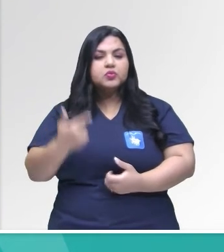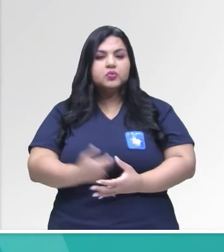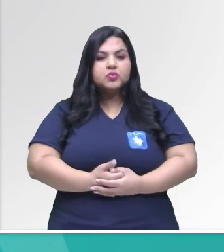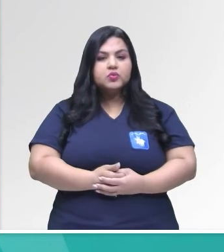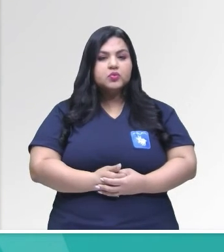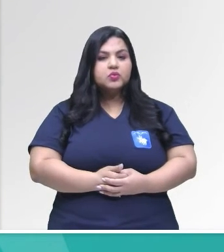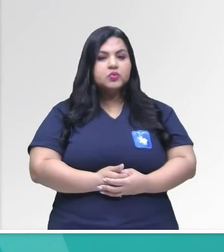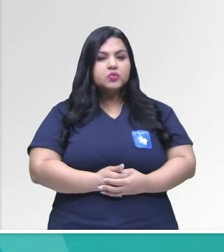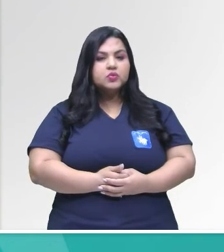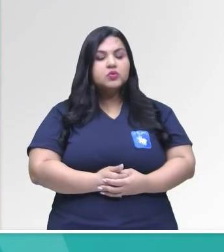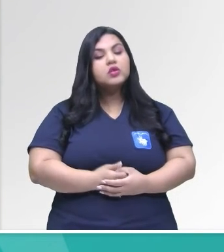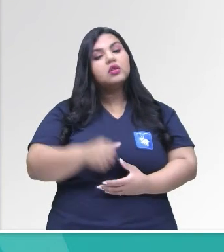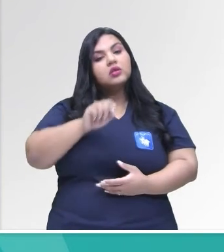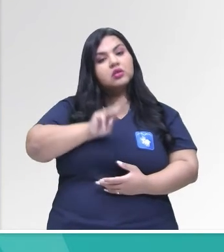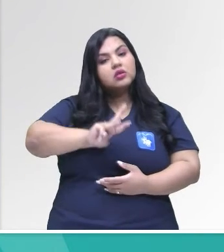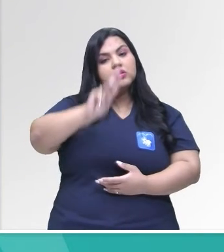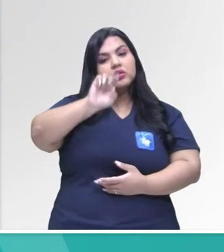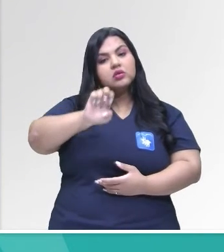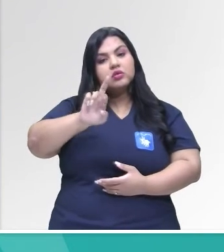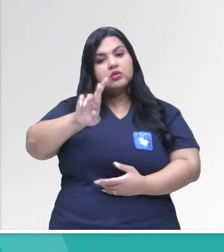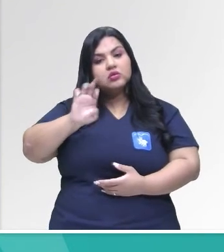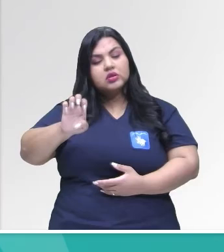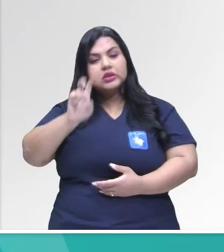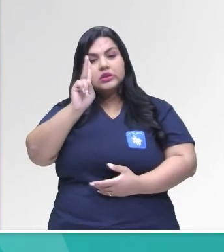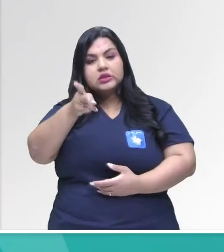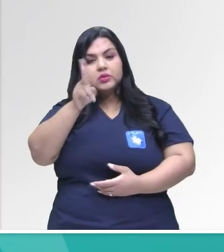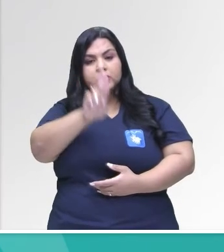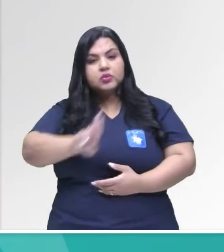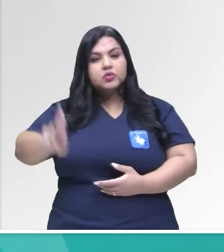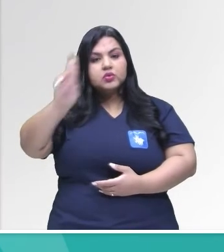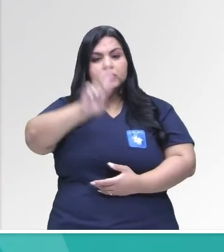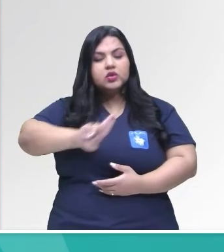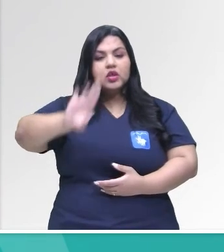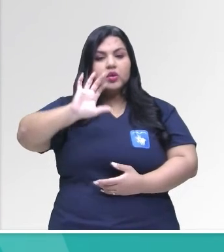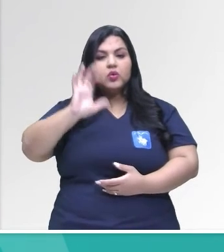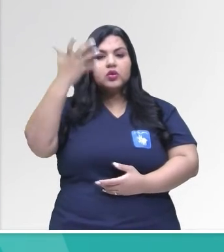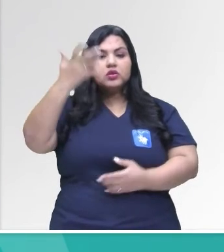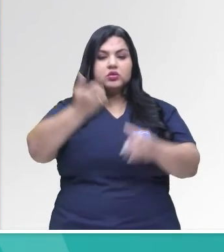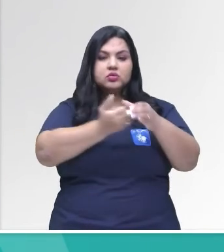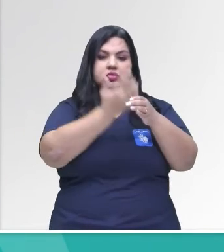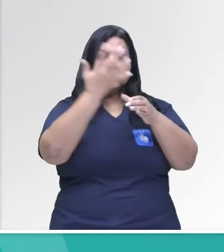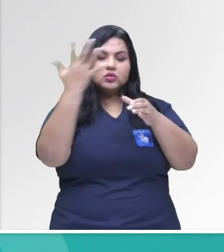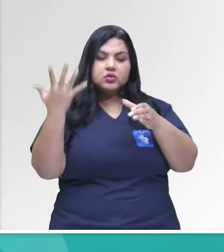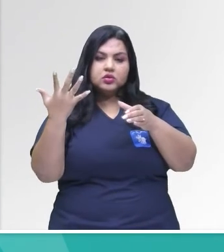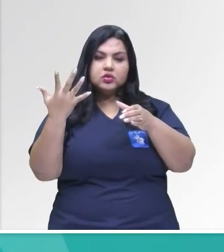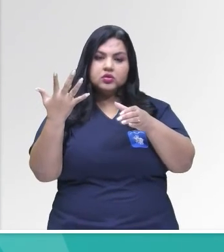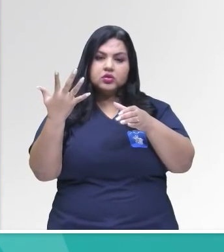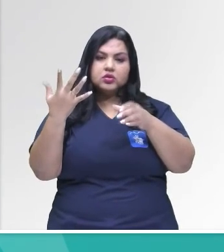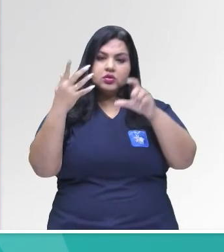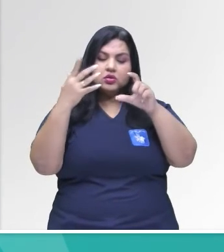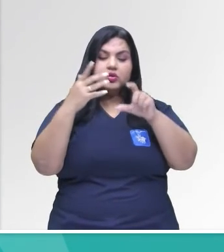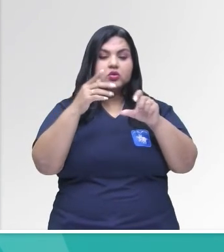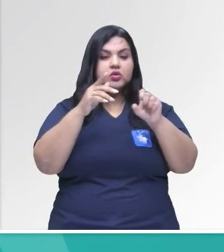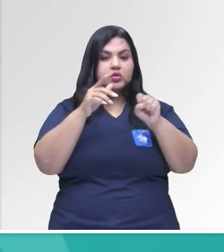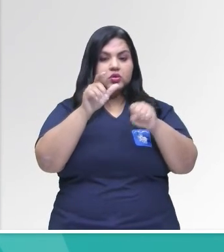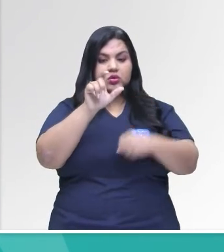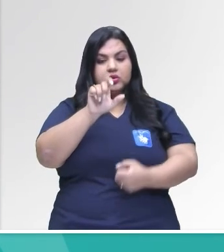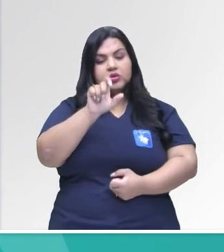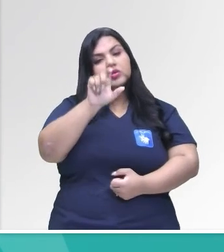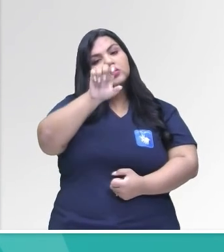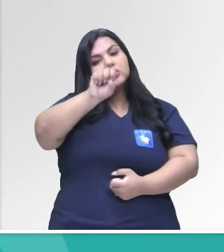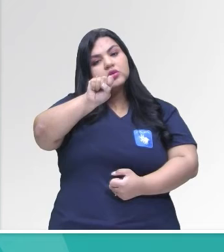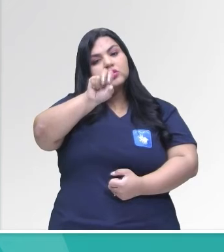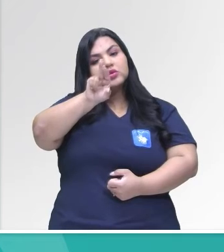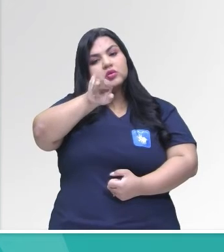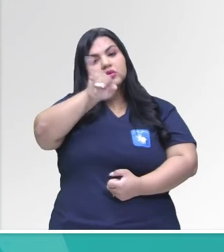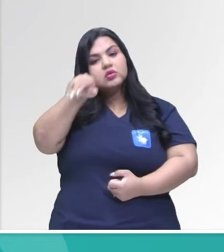ele será utilizado sempre que ocorrer o plural no meu sujeito. Então, o sujeito